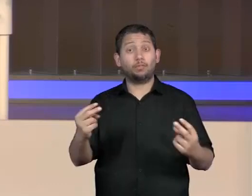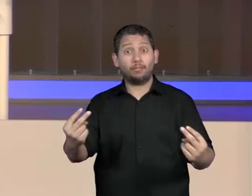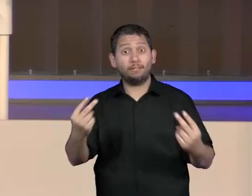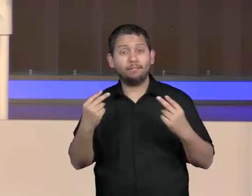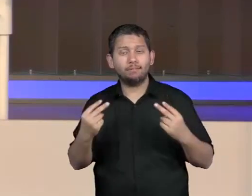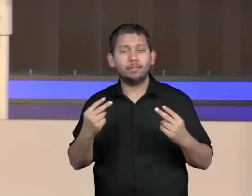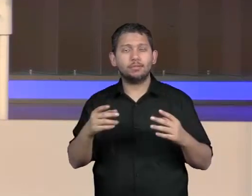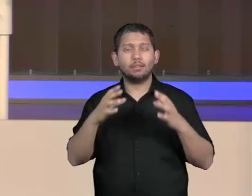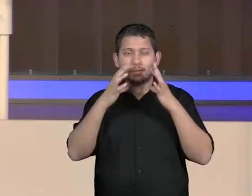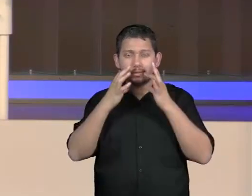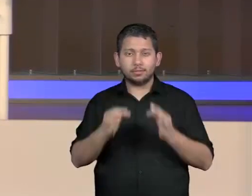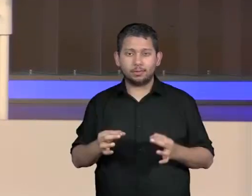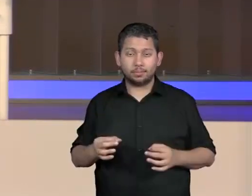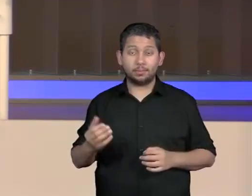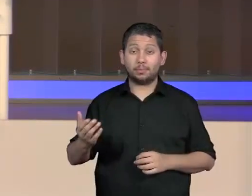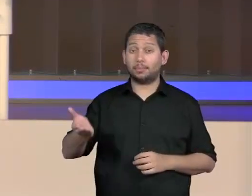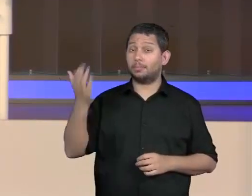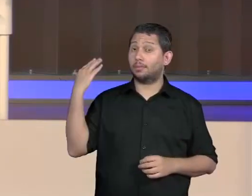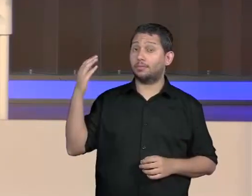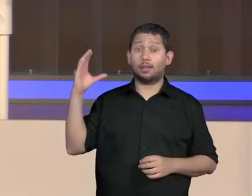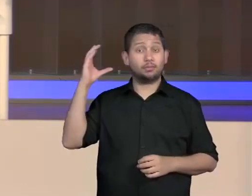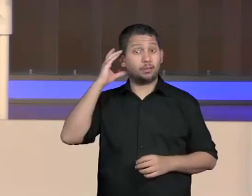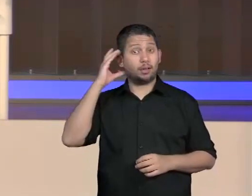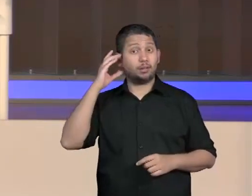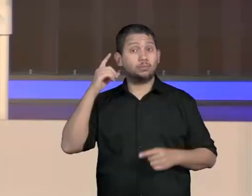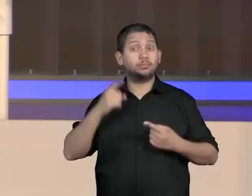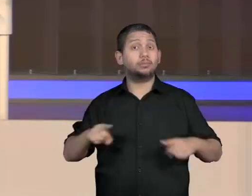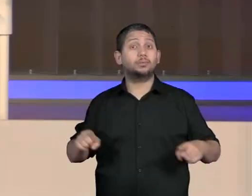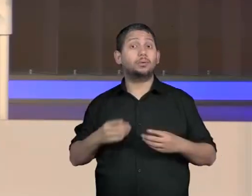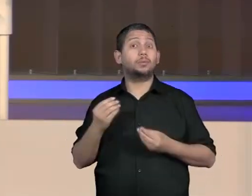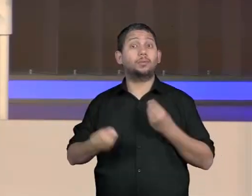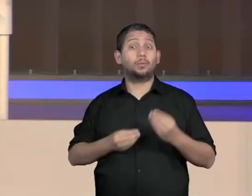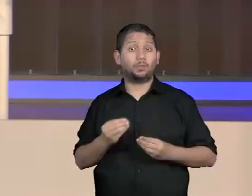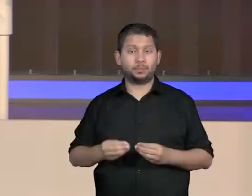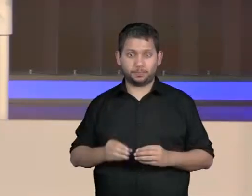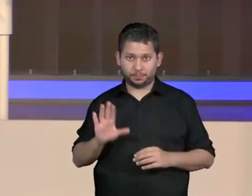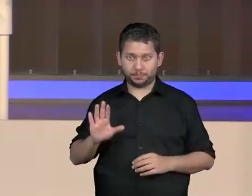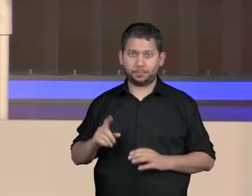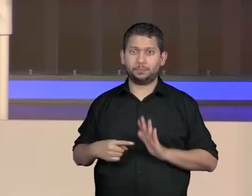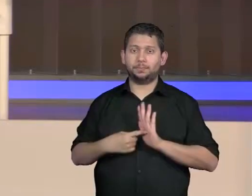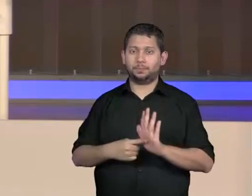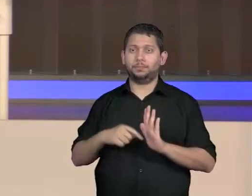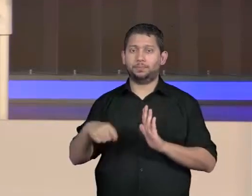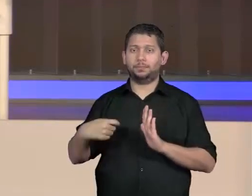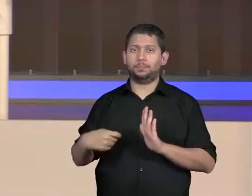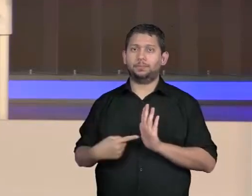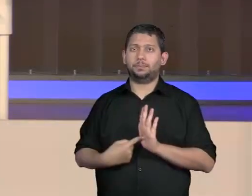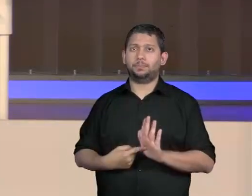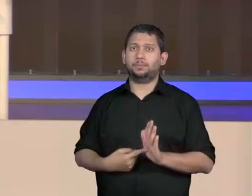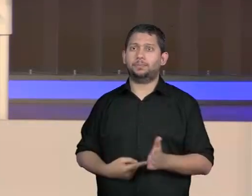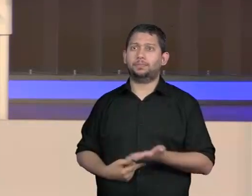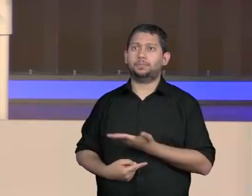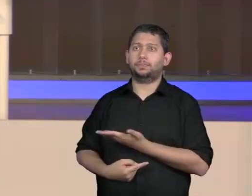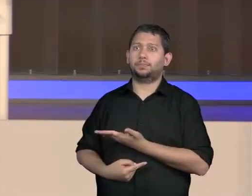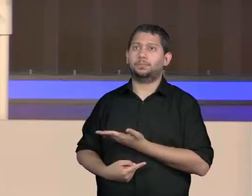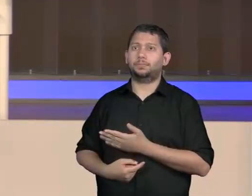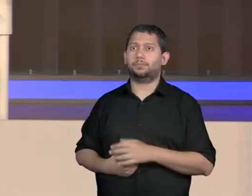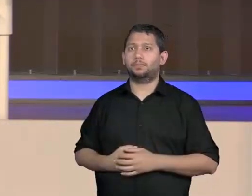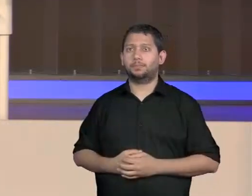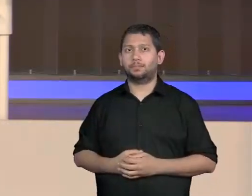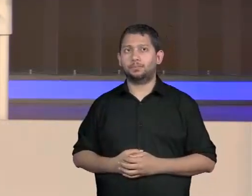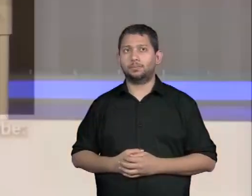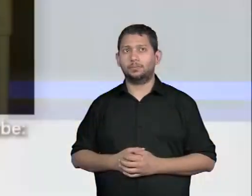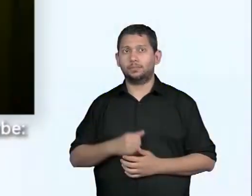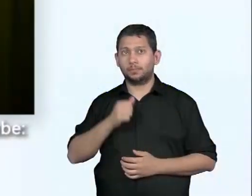preste atenção, que era assim que eles faziam antes. Tem como colocar o vídeo, Oráculo? Vamos lá?